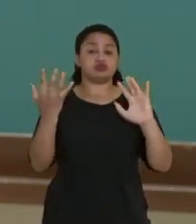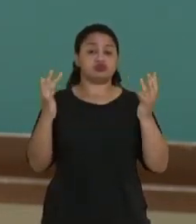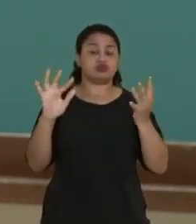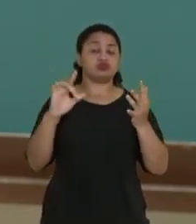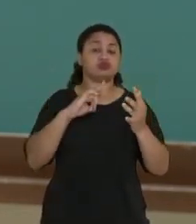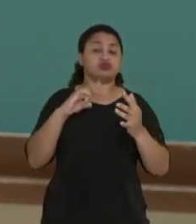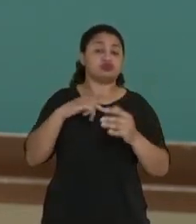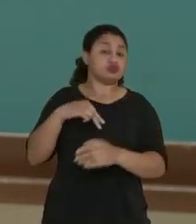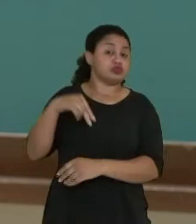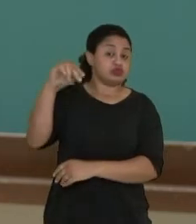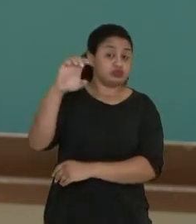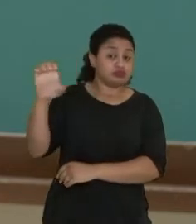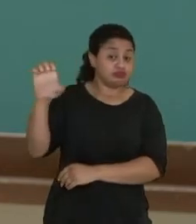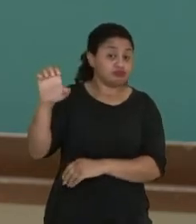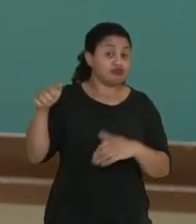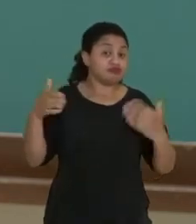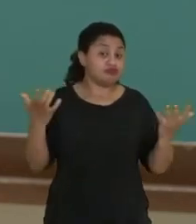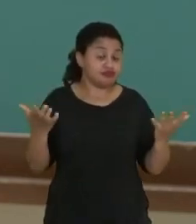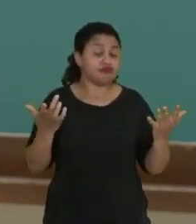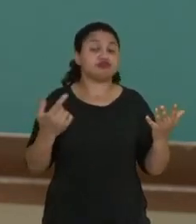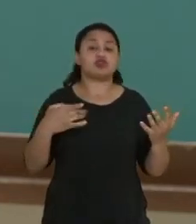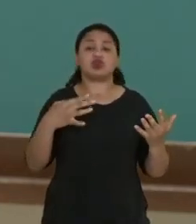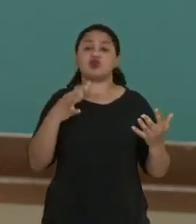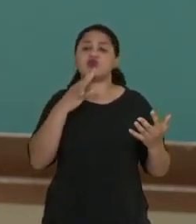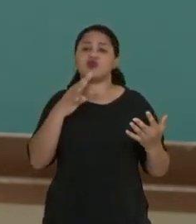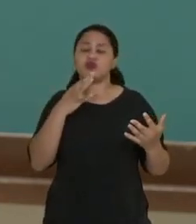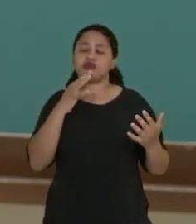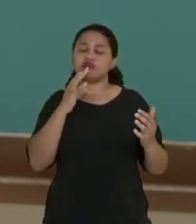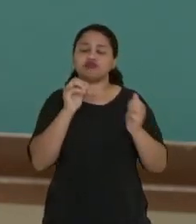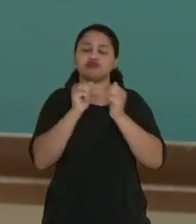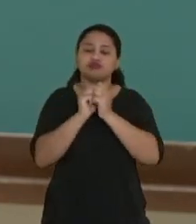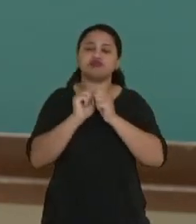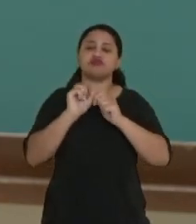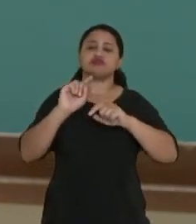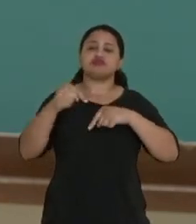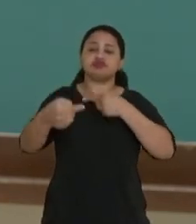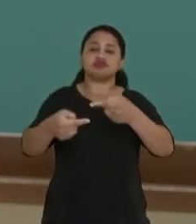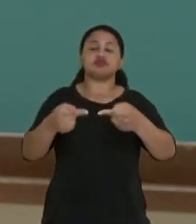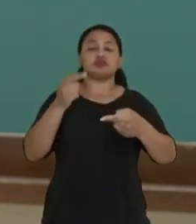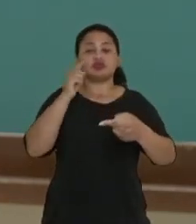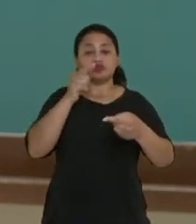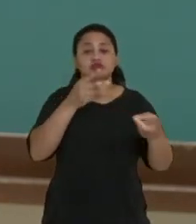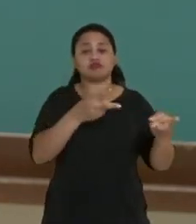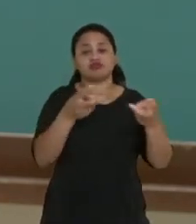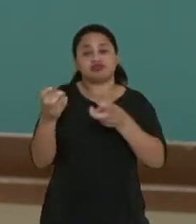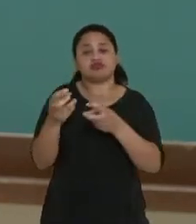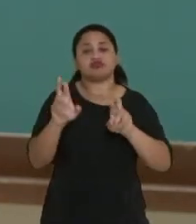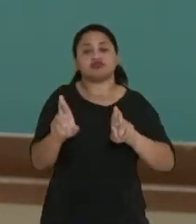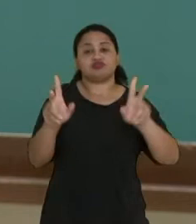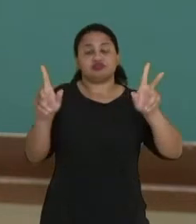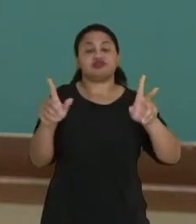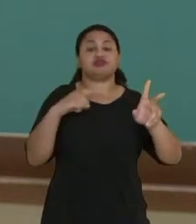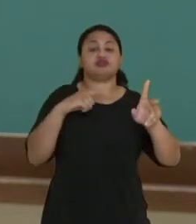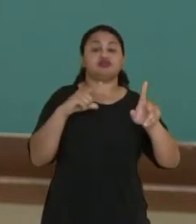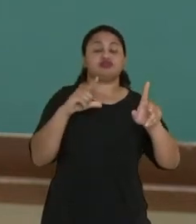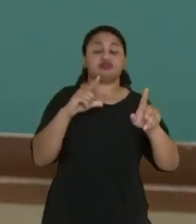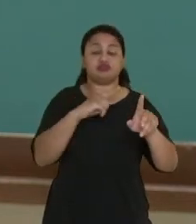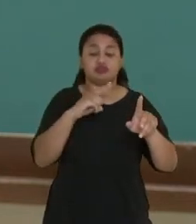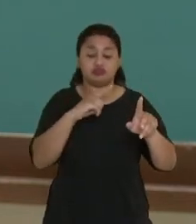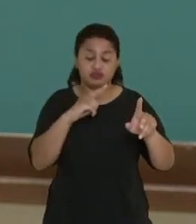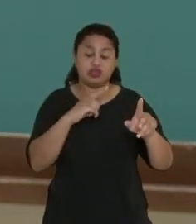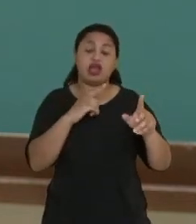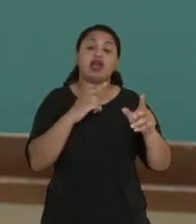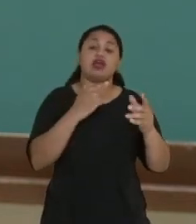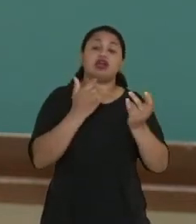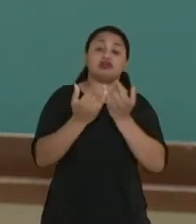temos na região Nordeste? Então vamos conhecer juntos e depois nós podemos identificar essas semelhanças ou diferenças com os climas das